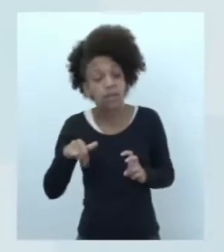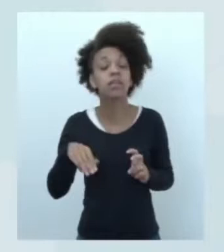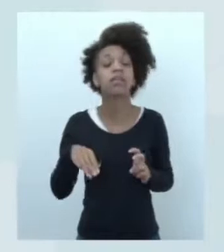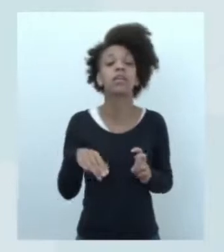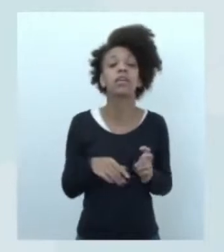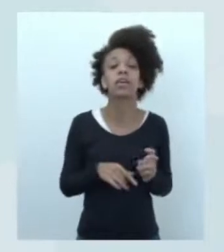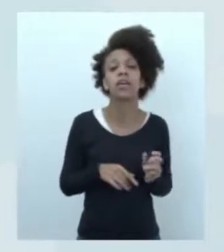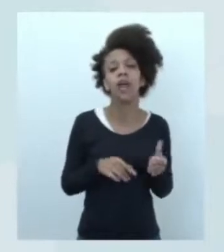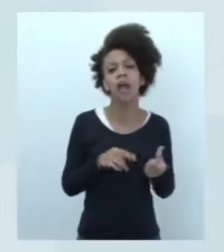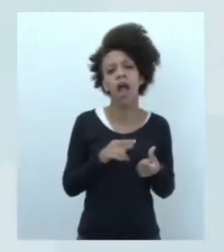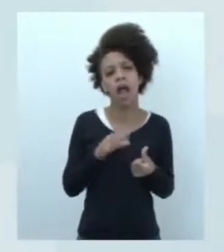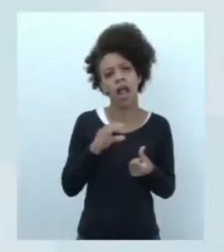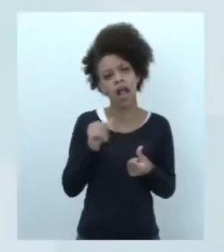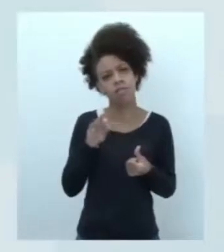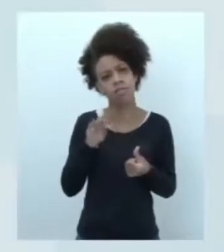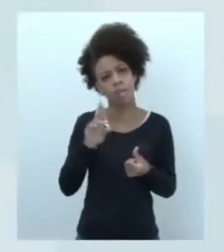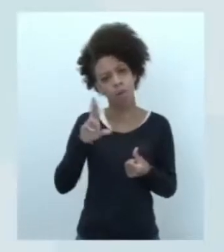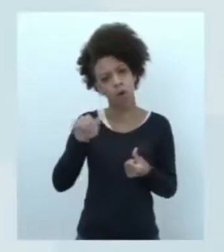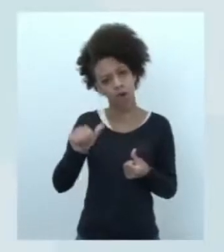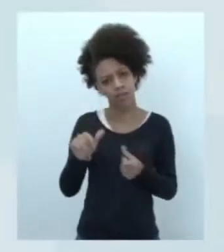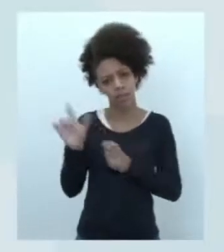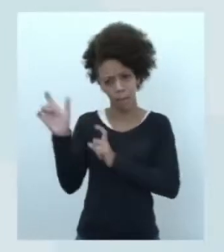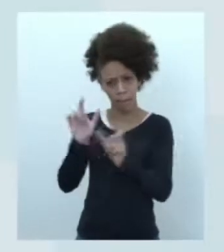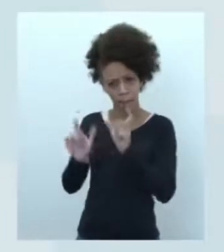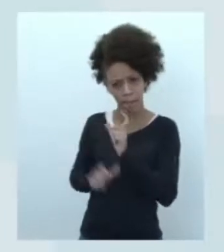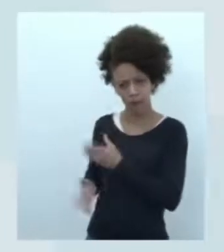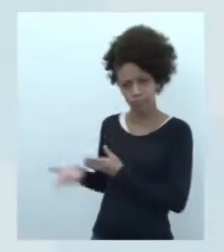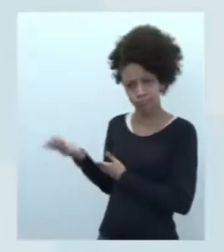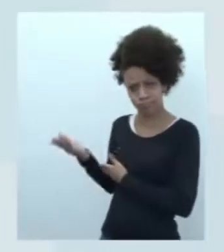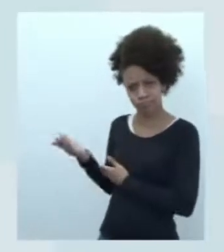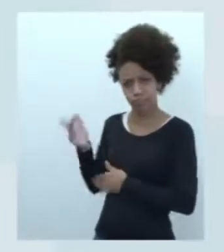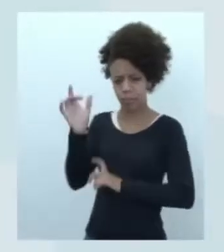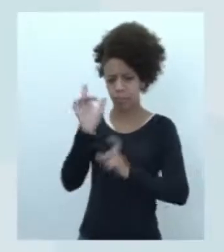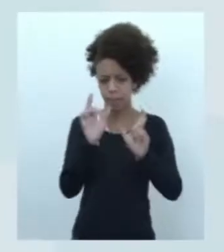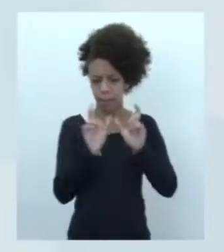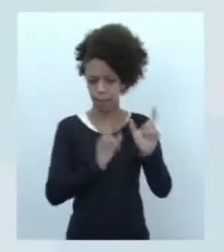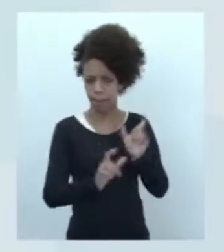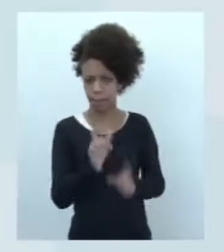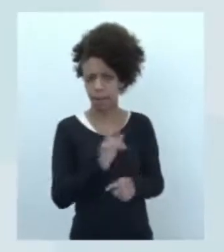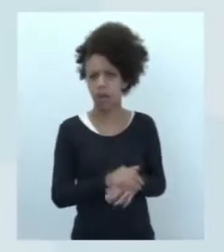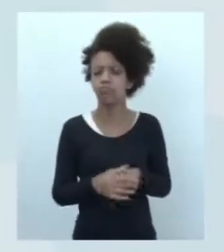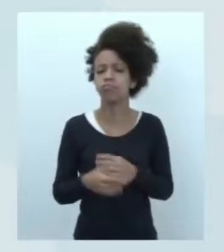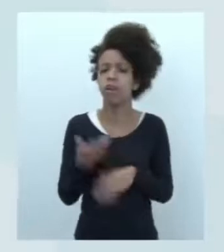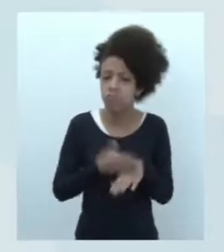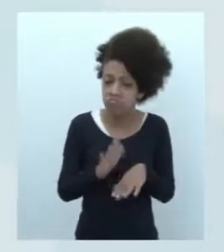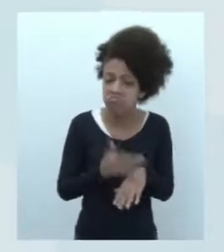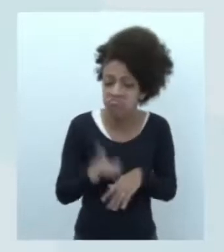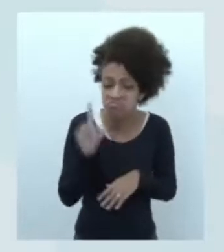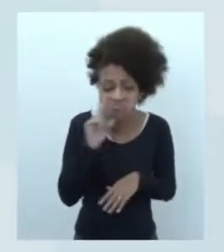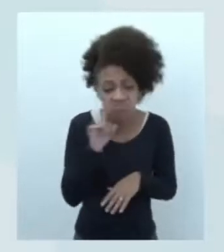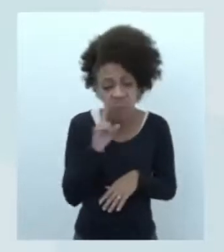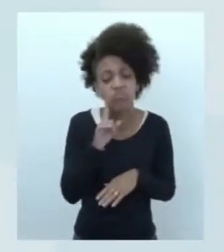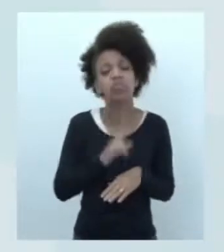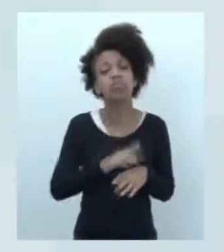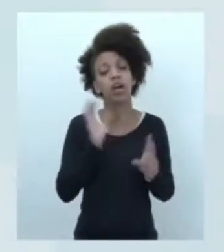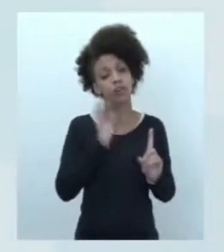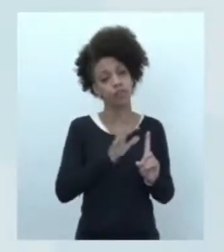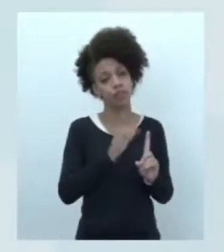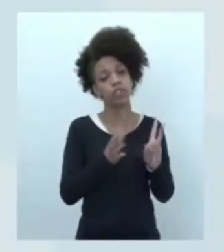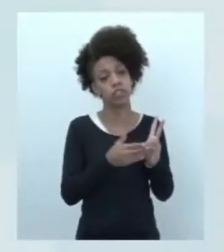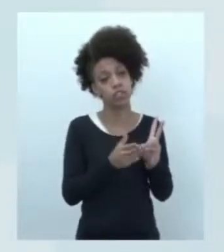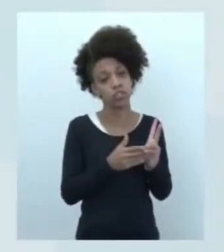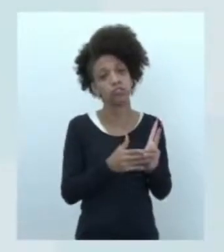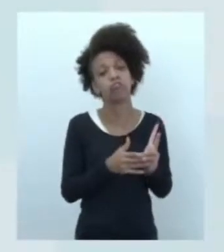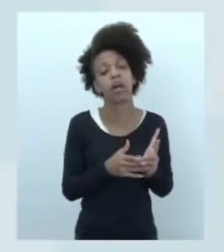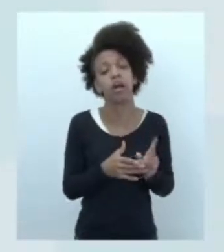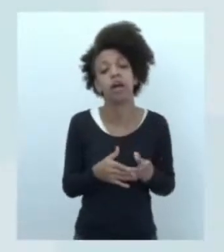né? Então, são palavras aí que nós falamos no nosso cotidiano, que vem da influência indígena, vem do